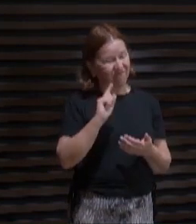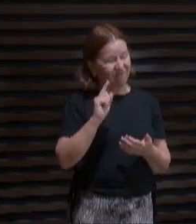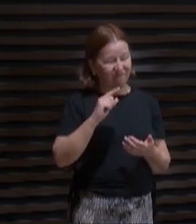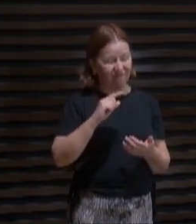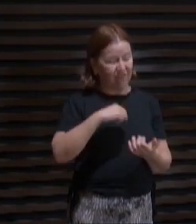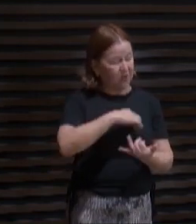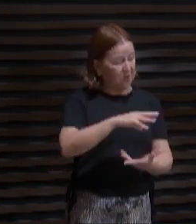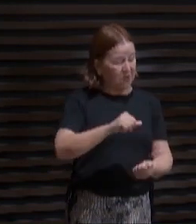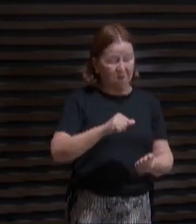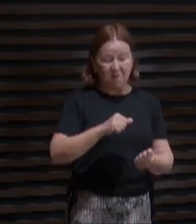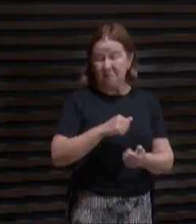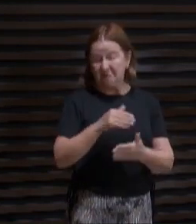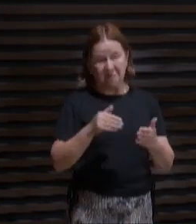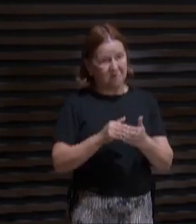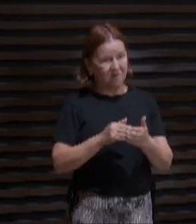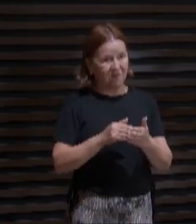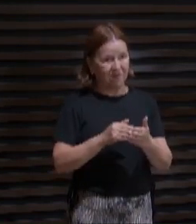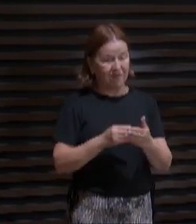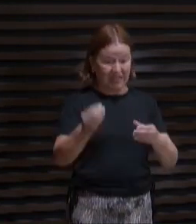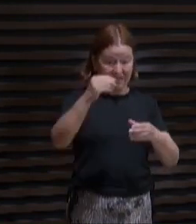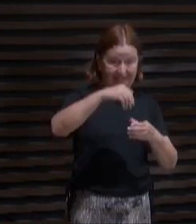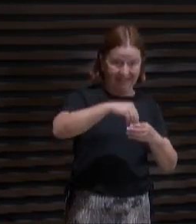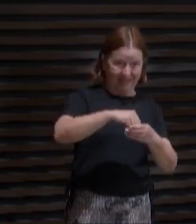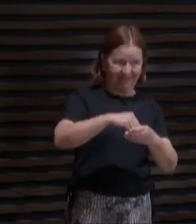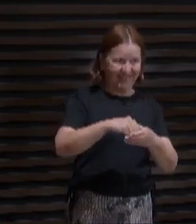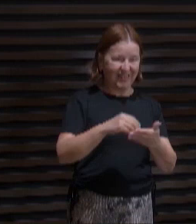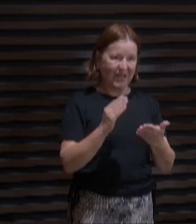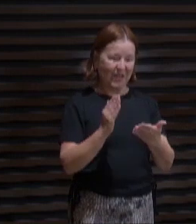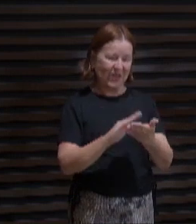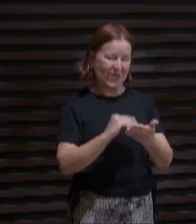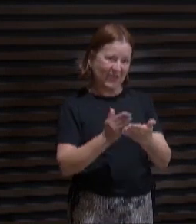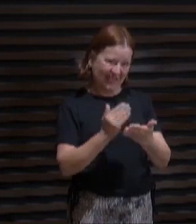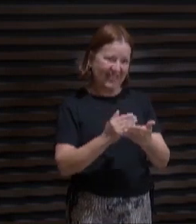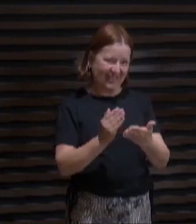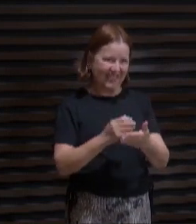os livros que seriam escritos.